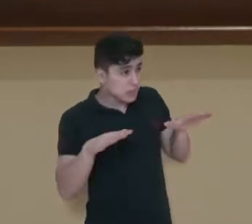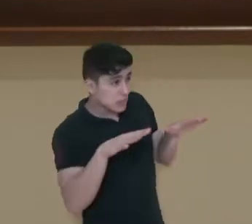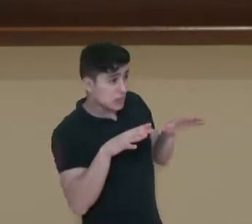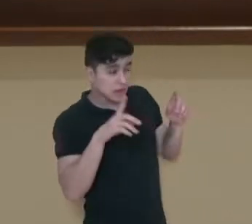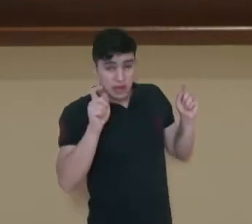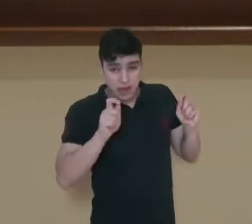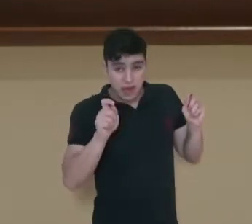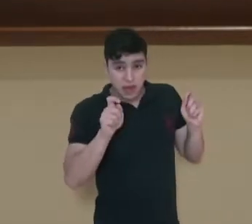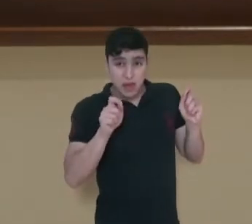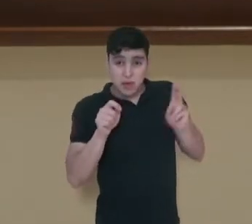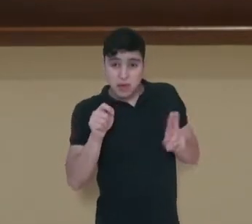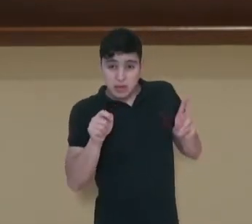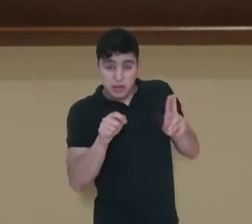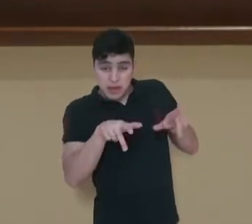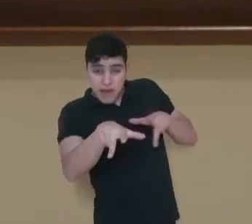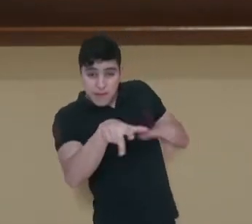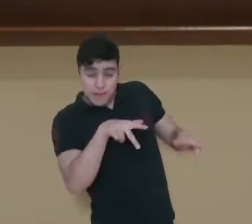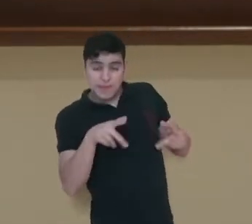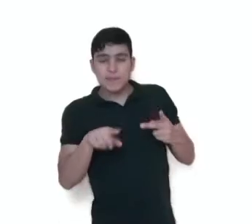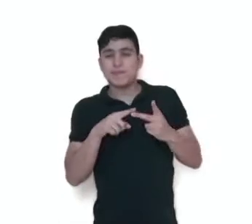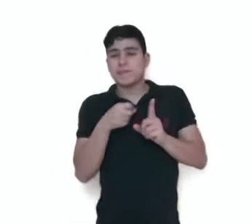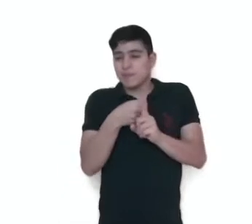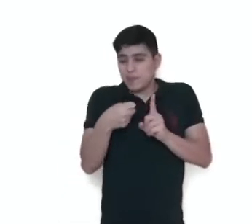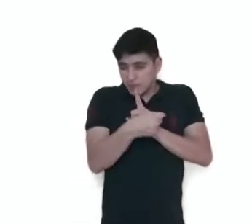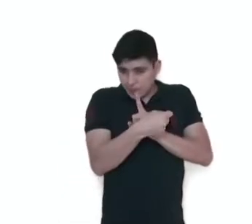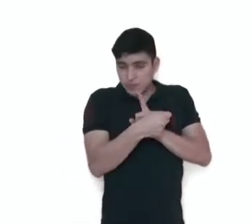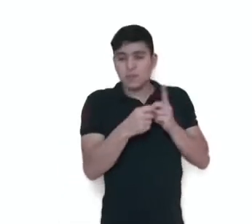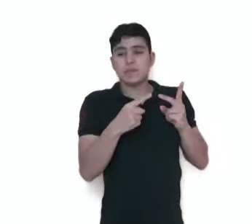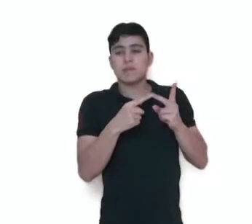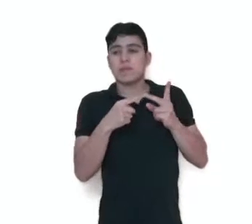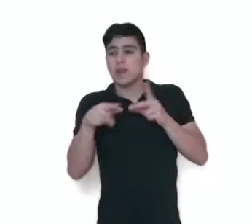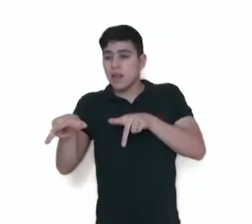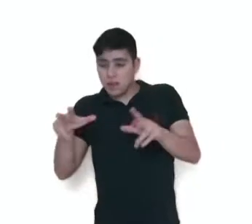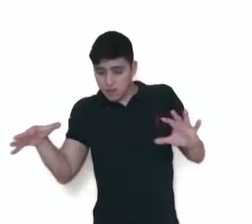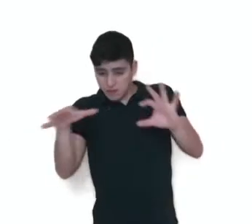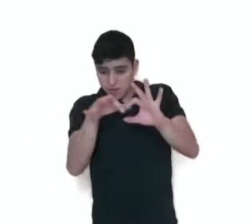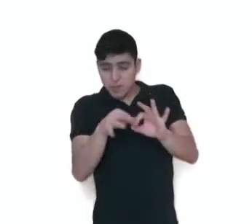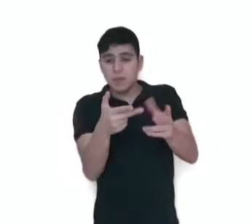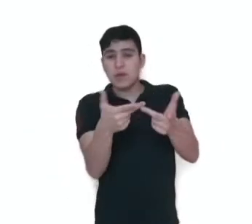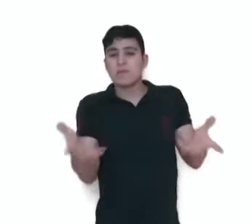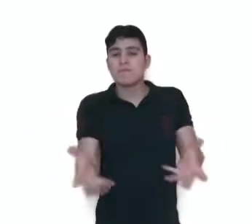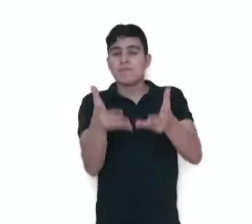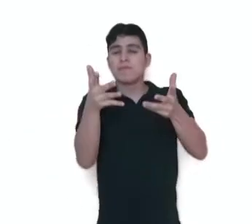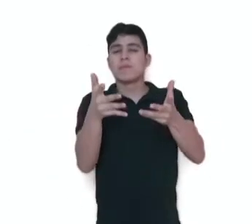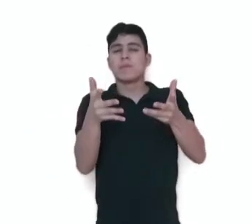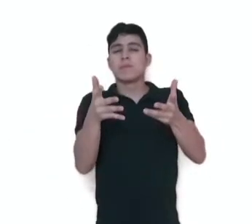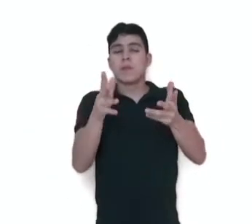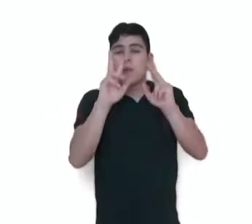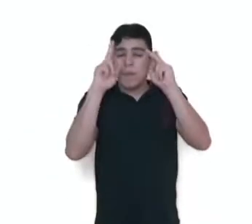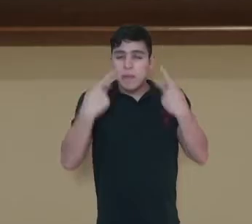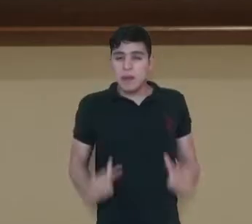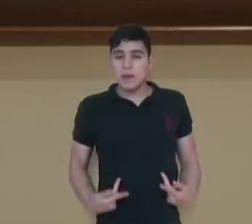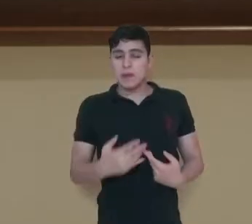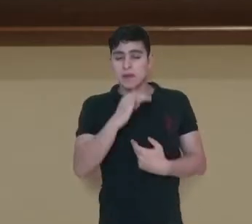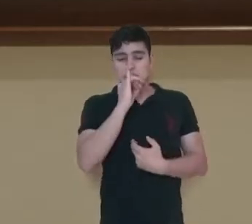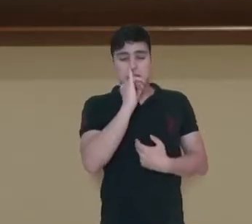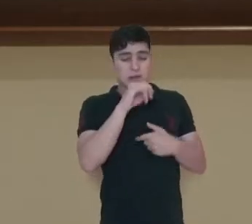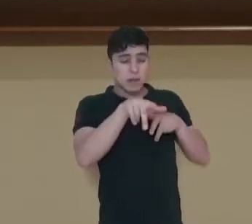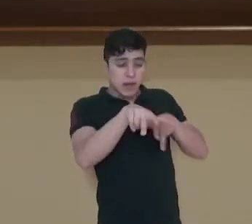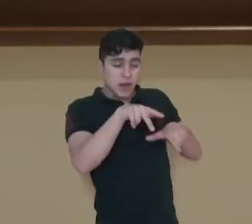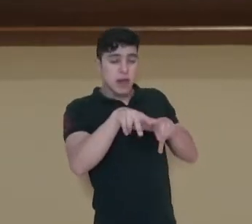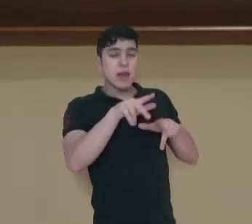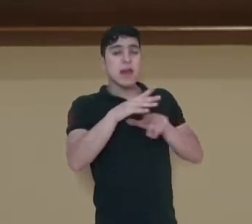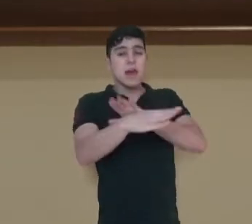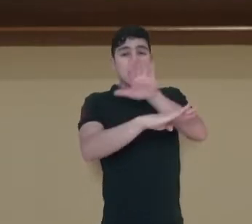através do rap? Outra coisa, a sociedade e o rap podem se tornar parceiros para a valorização da vida humana? De repente o rap ele pode se tornar um